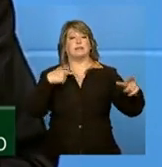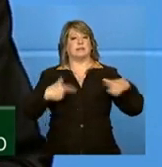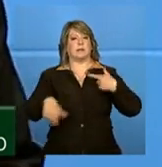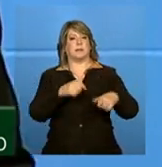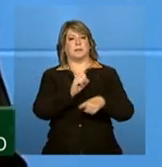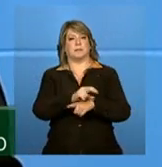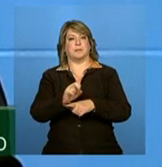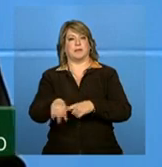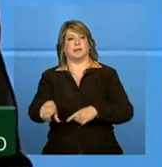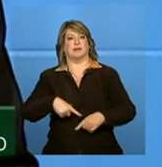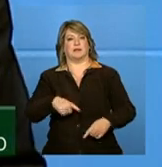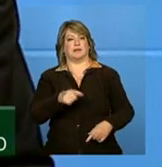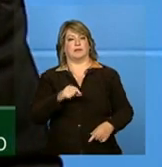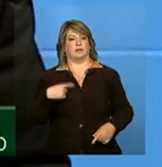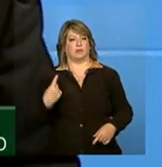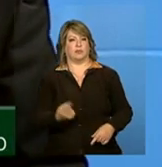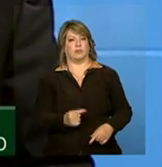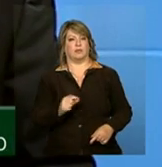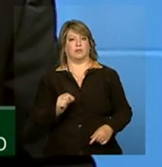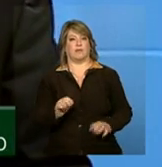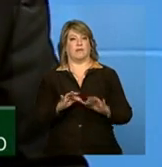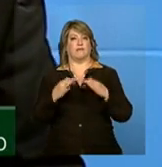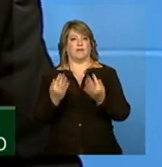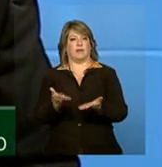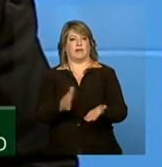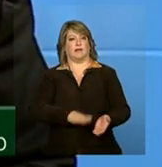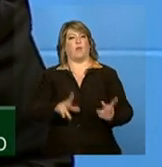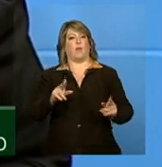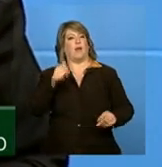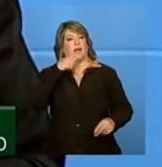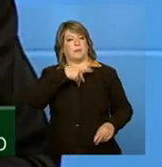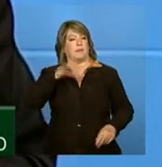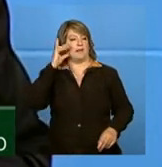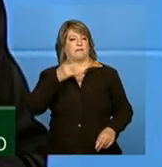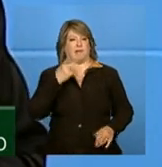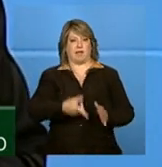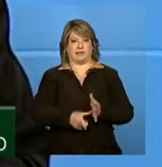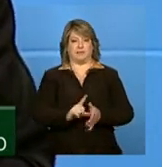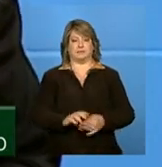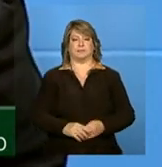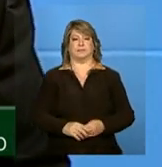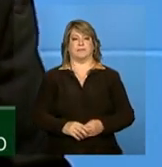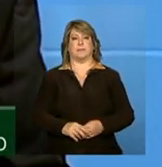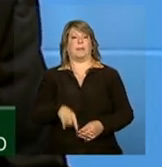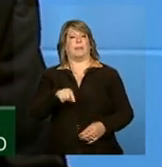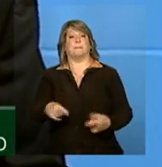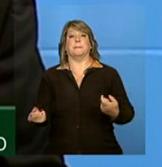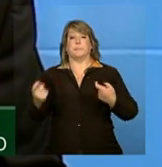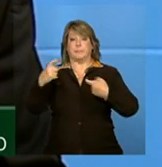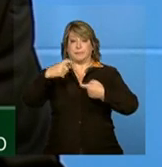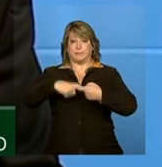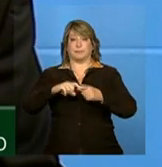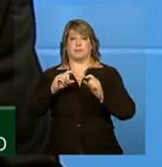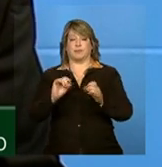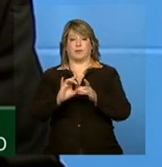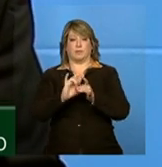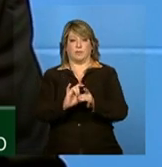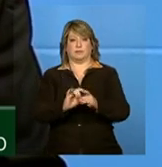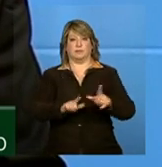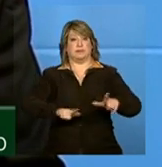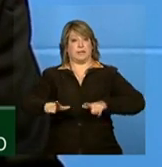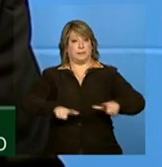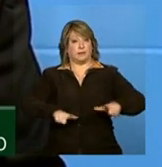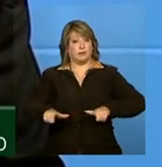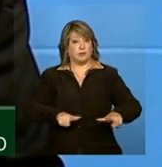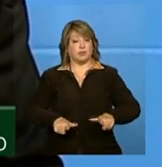familiares das crianças, reiterando o que foi dito pela senhora presidente. Alianças. Parcerias com as organizações de trabalhadores. A